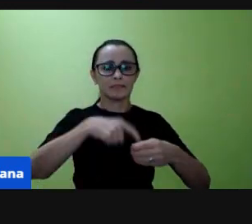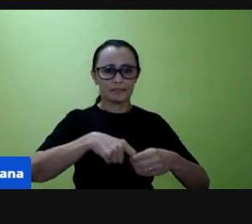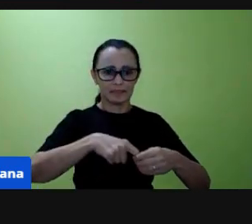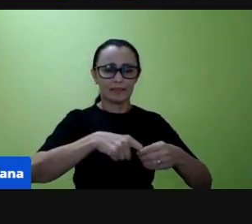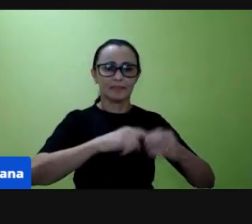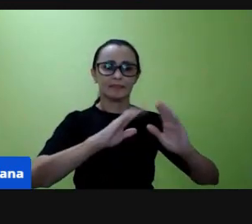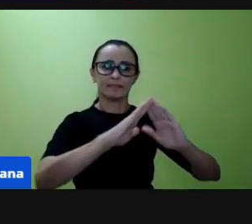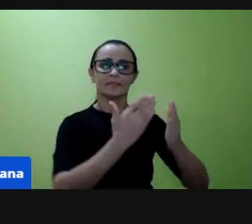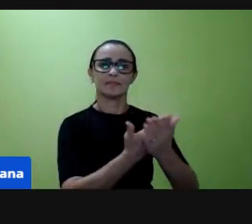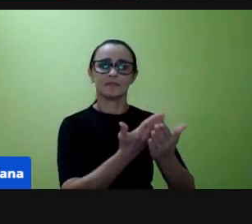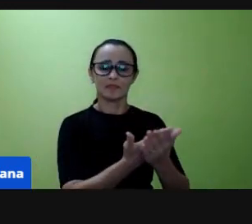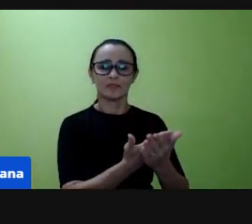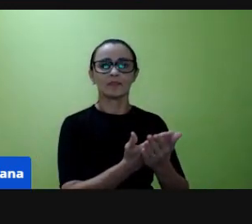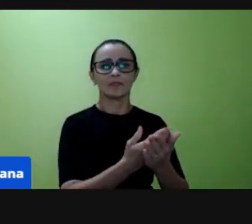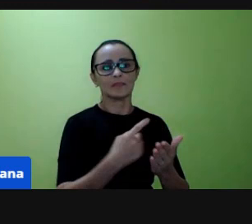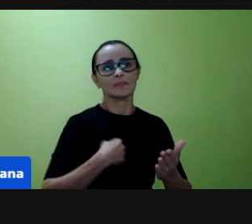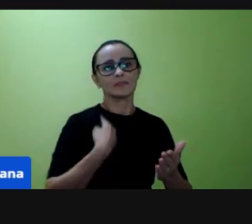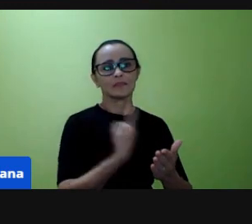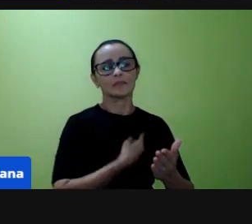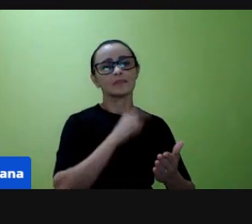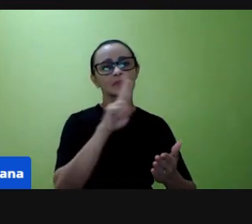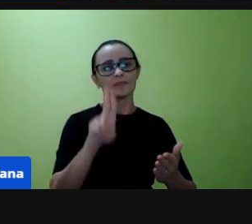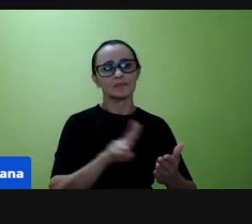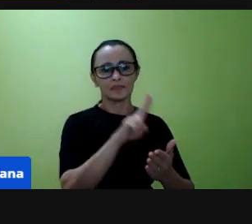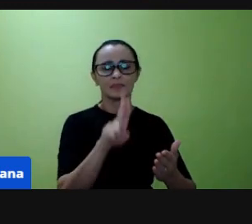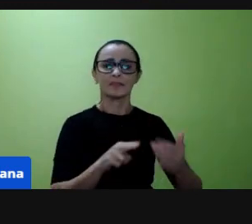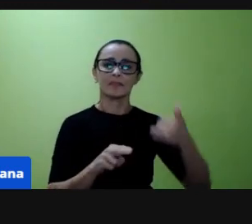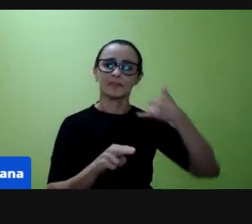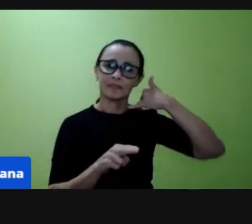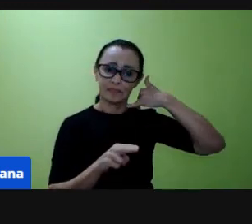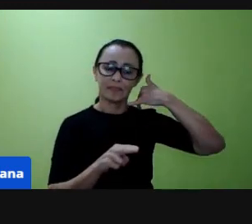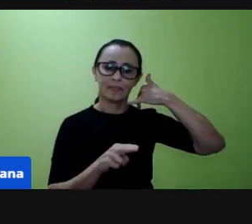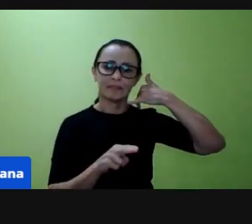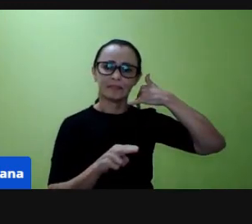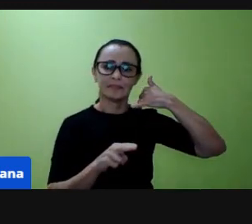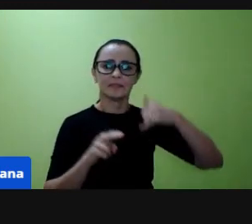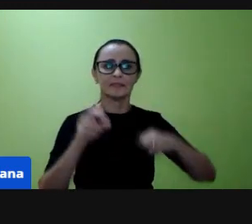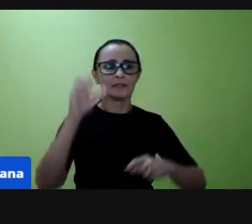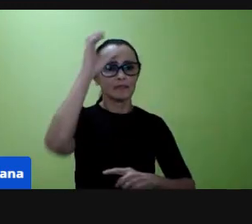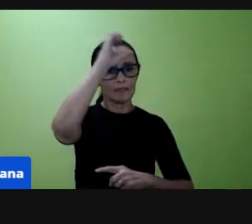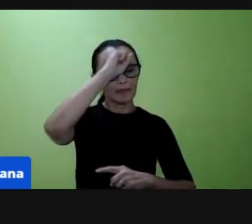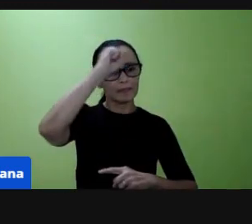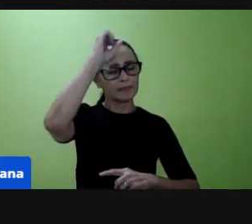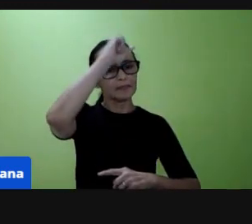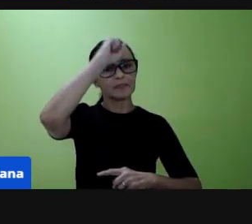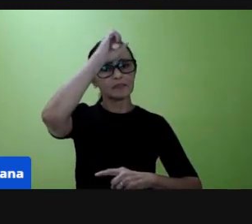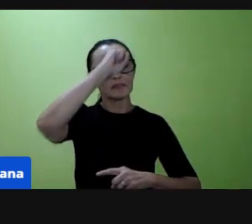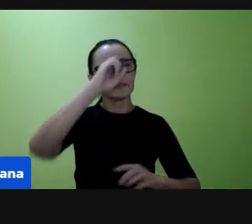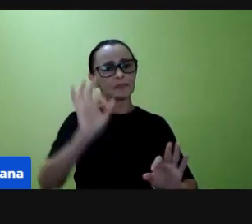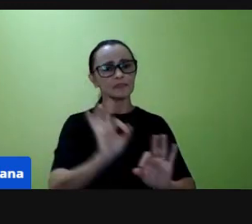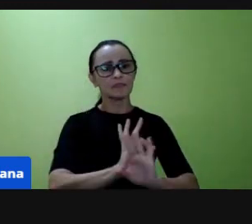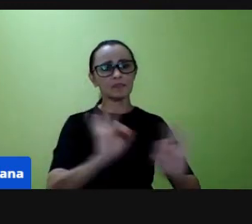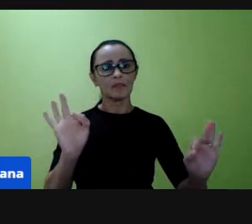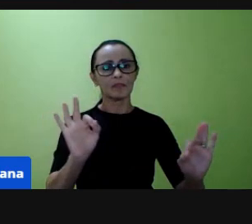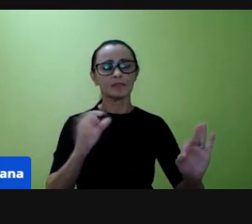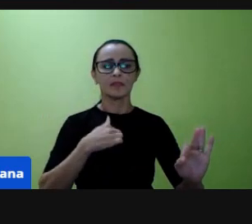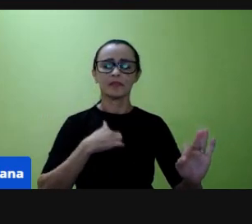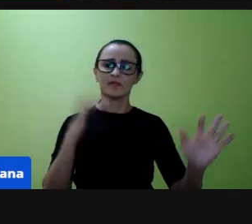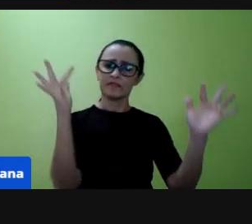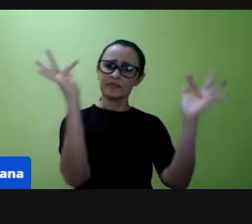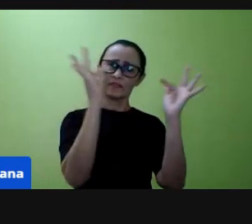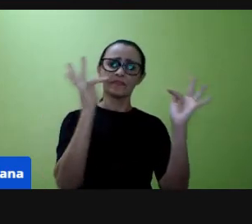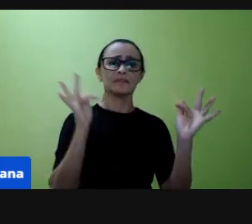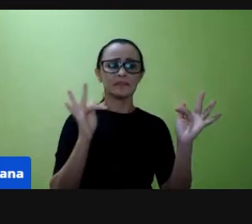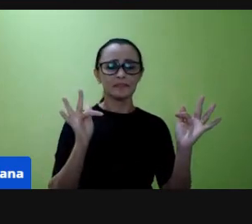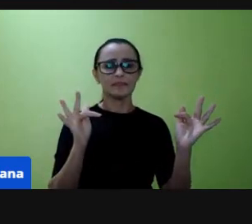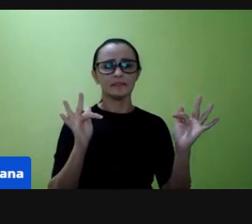o tempo todo, né? Então, tem sido um aprendizado muito grande para nós. E eu fico feliz porque, enquanto professores, e eu posso